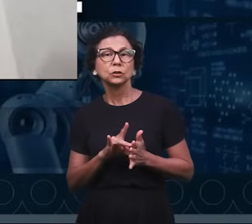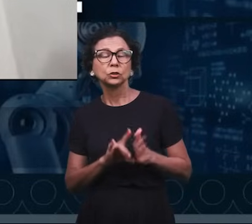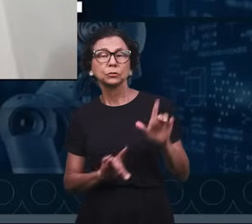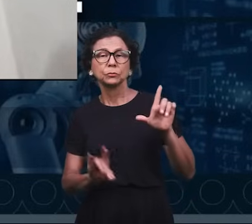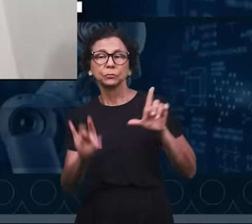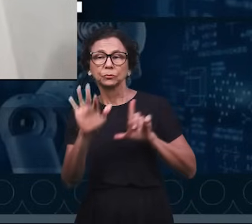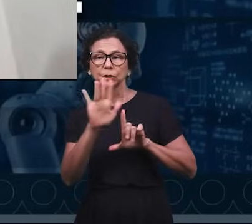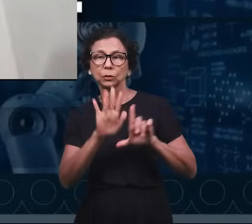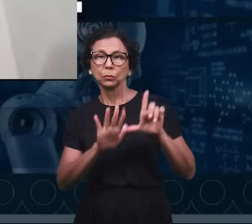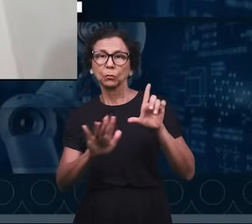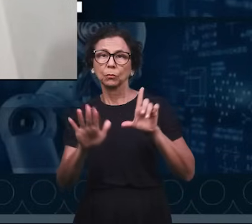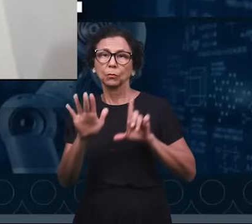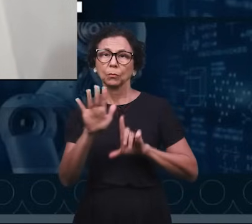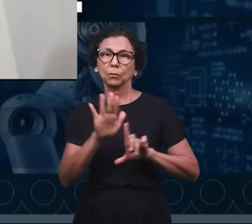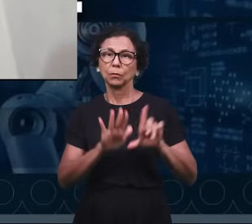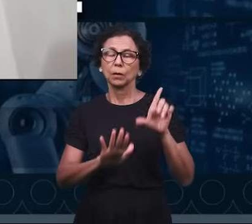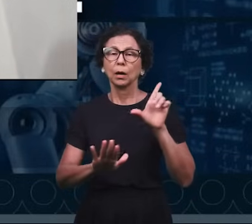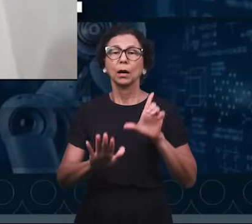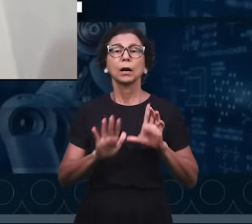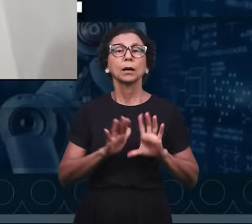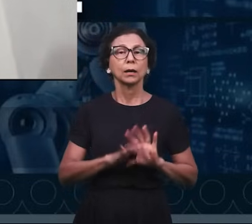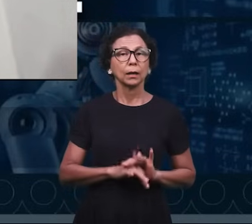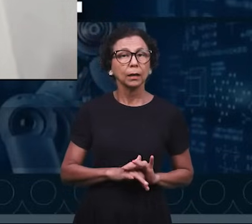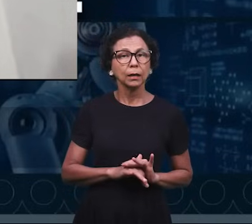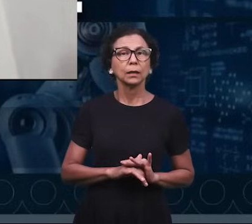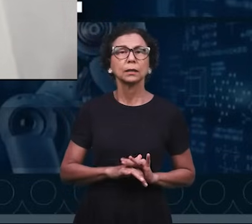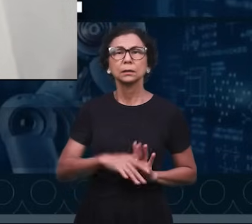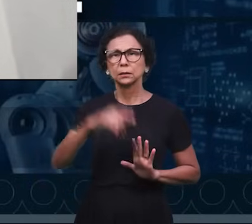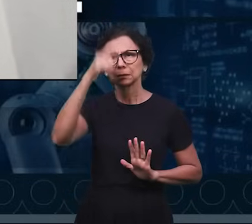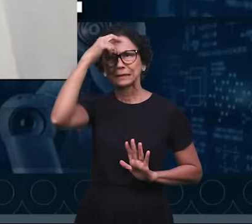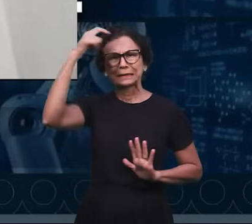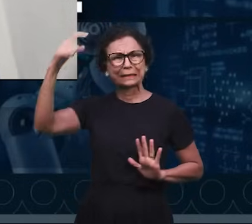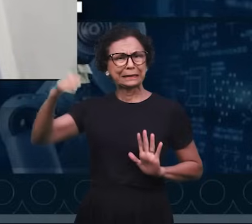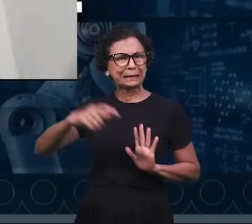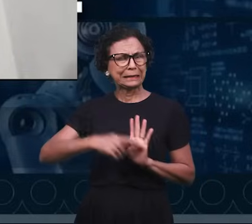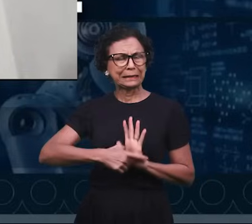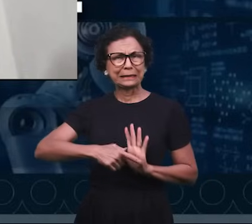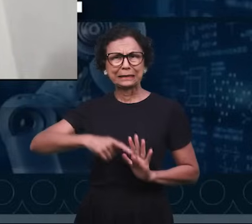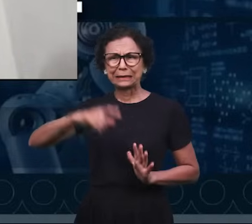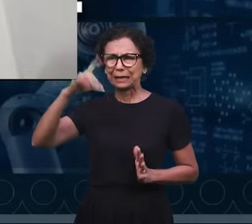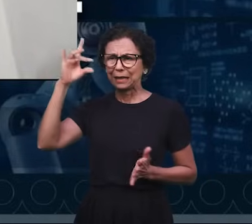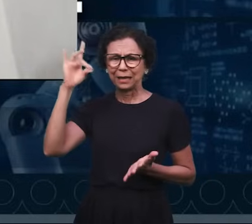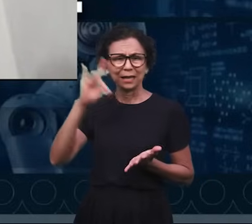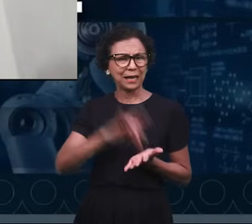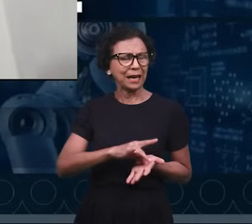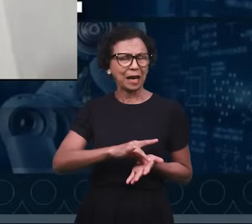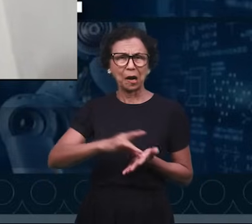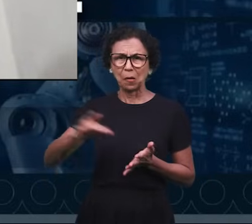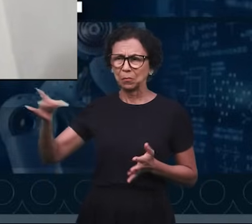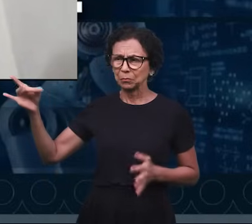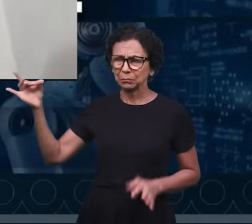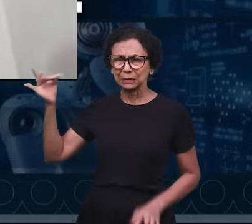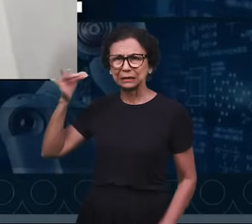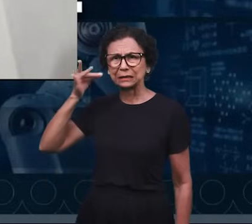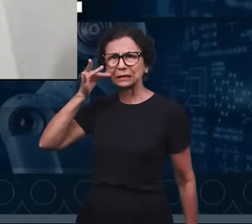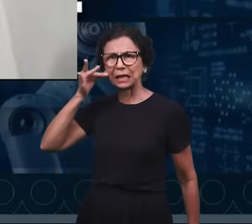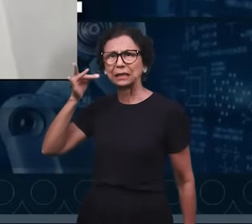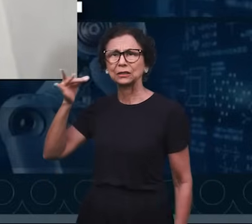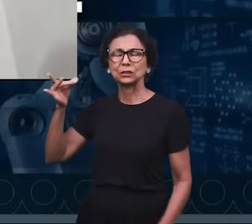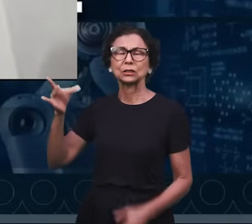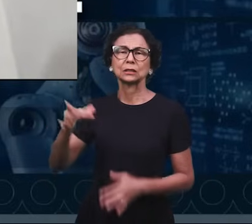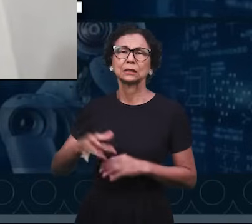realidade virtual, né? E a ideia é que a inteligência artificial ela esteja totalmente presente ali, entregando tudo, né,